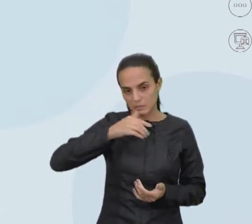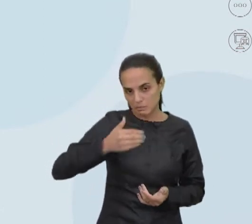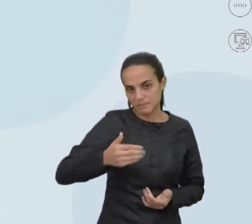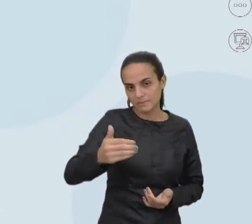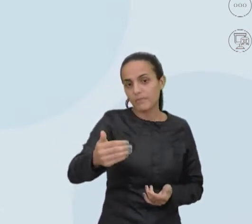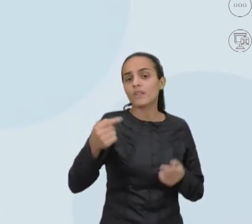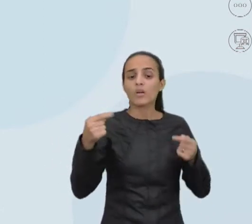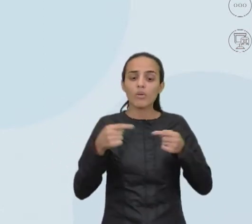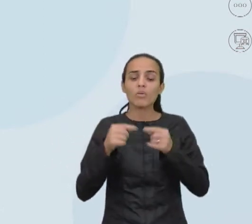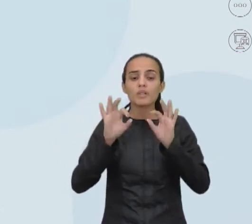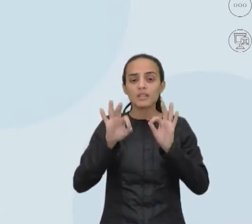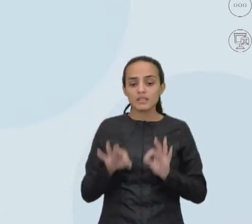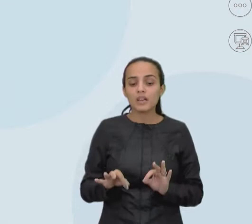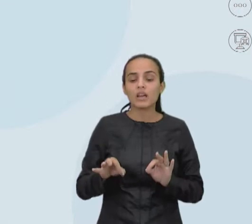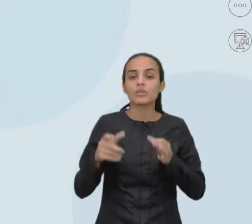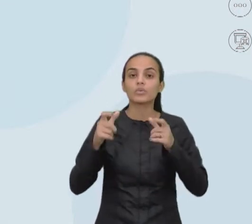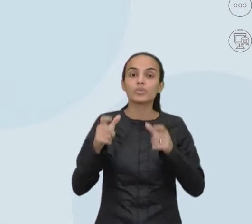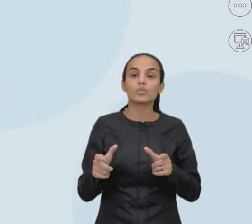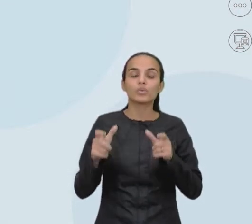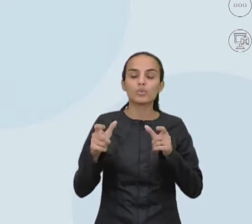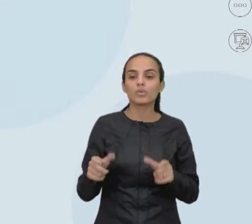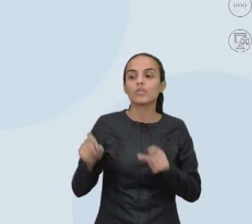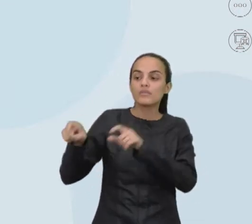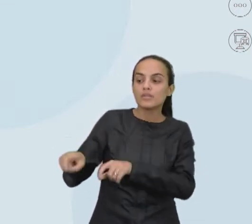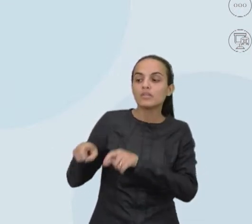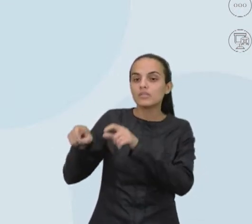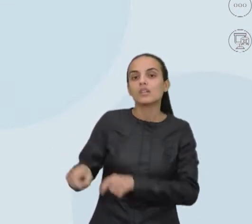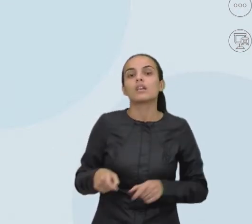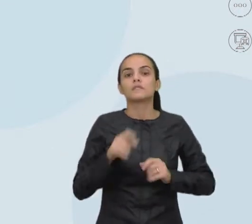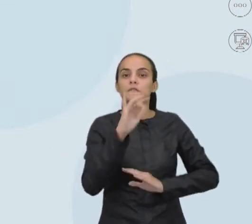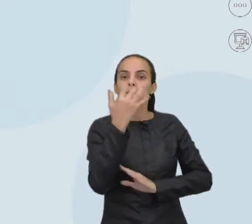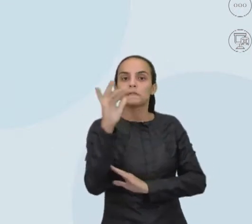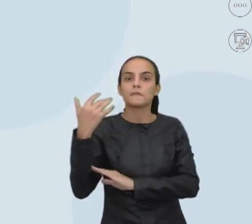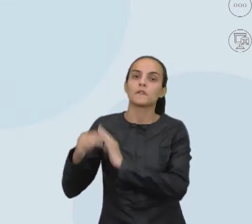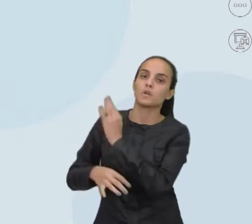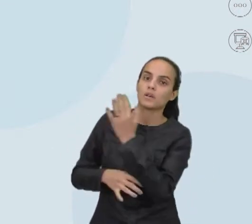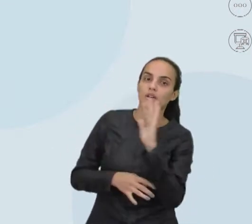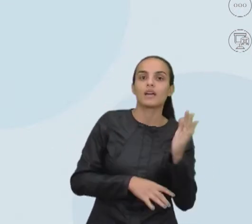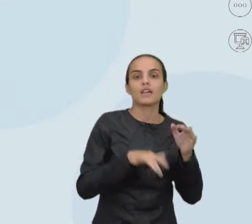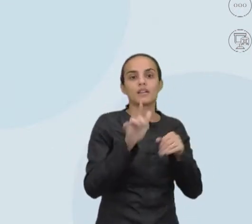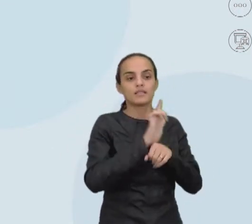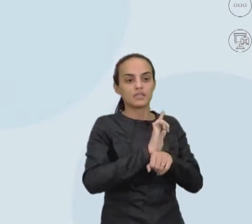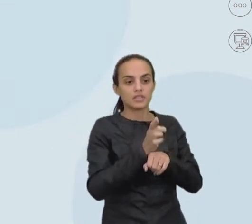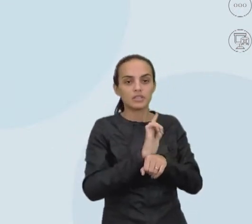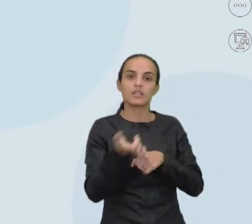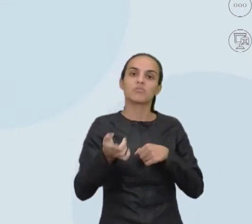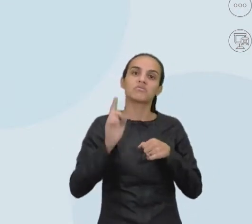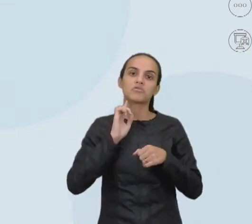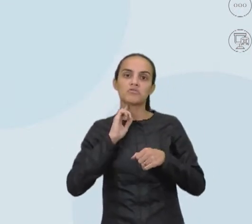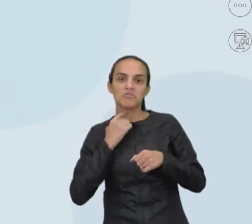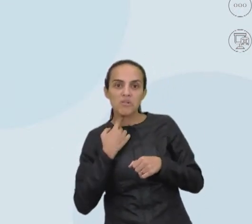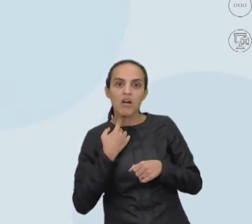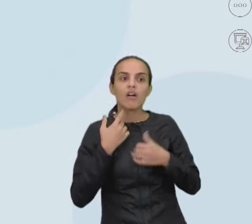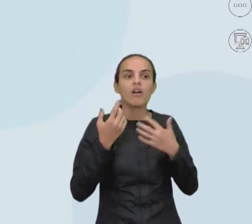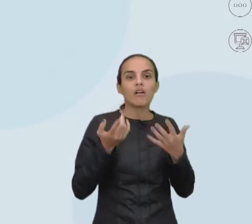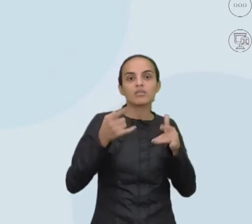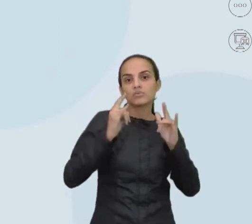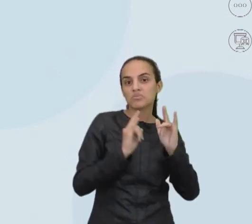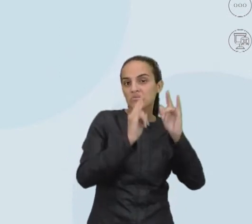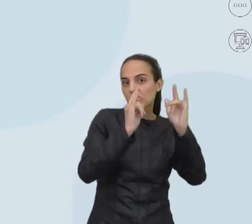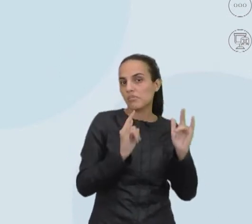muito ligado ao setor de agricultura, silvicultura, que é a parte de florestas, né? A gestão de resíduos aí nos municípios, os resíduos sólidos